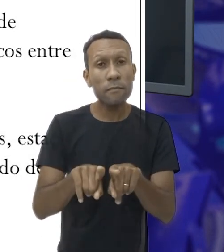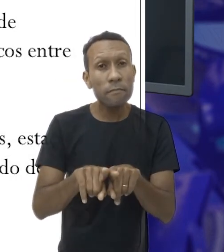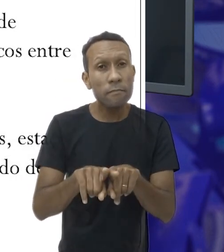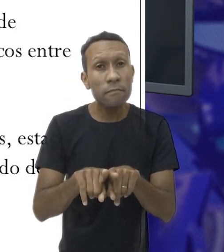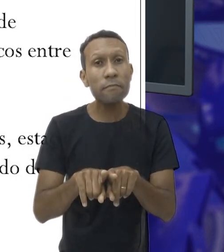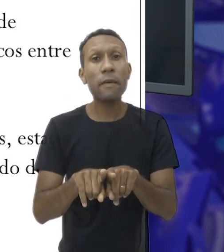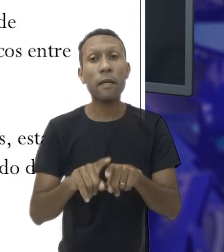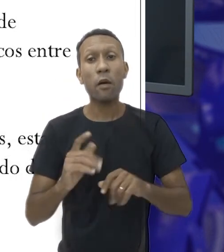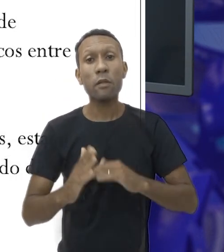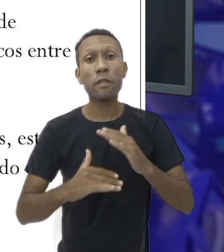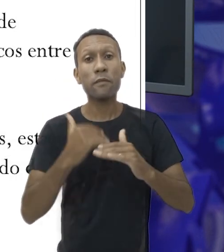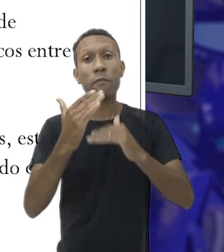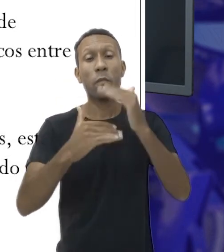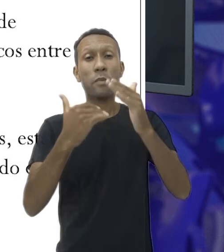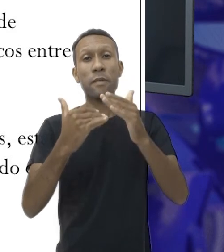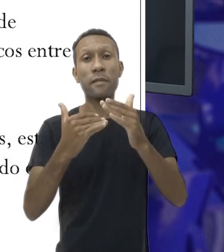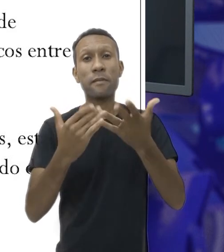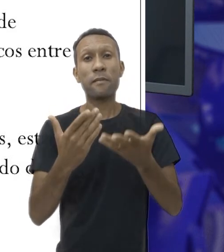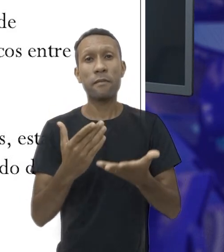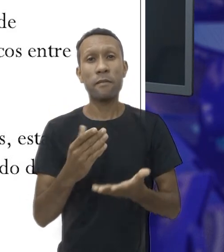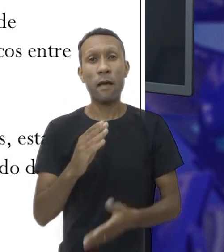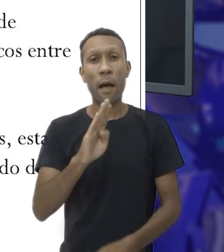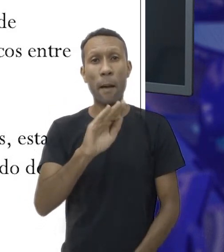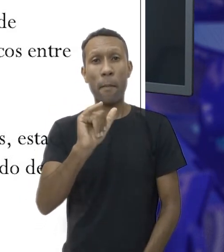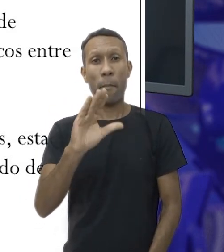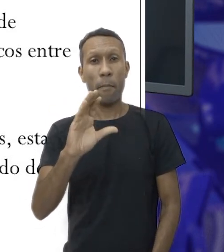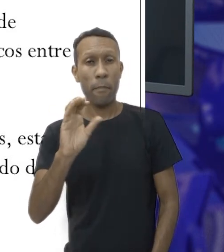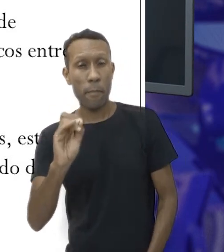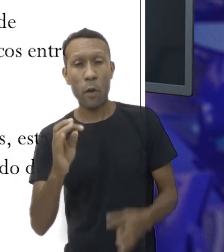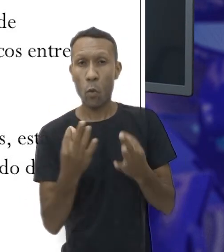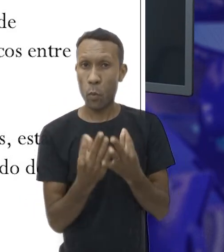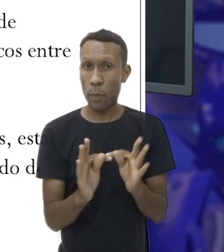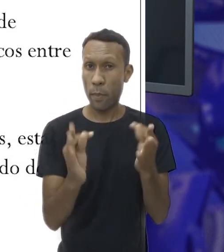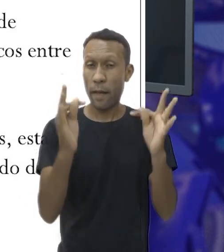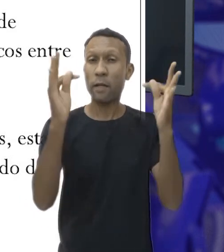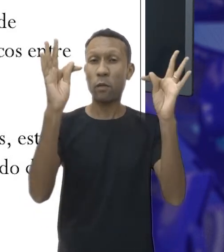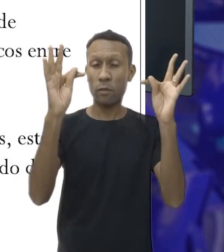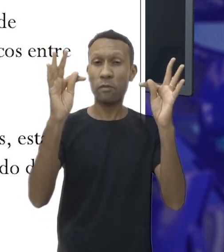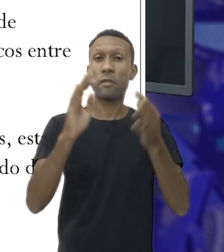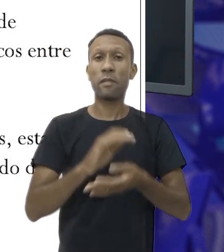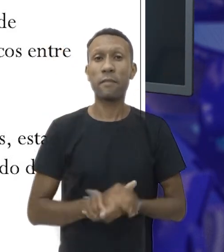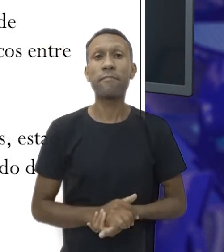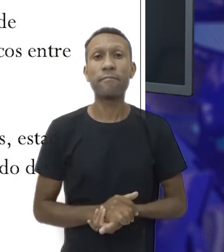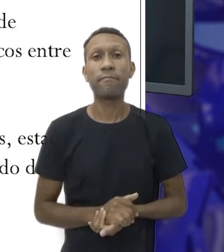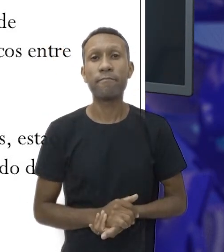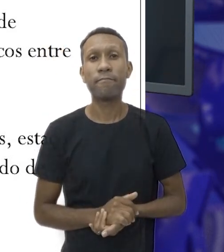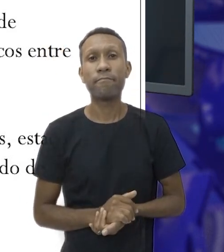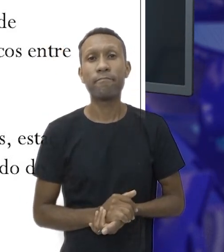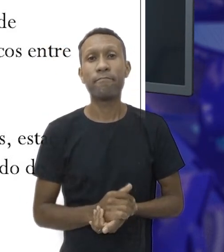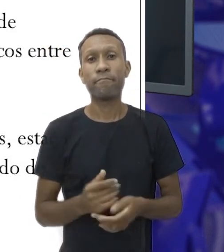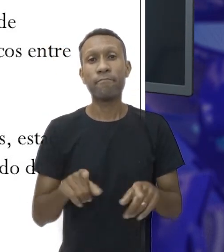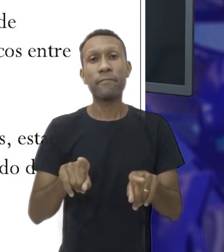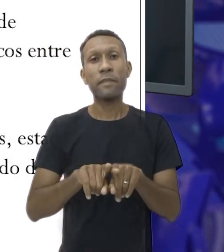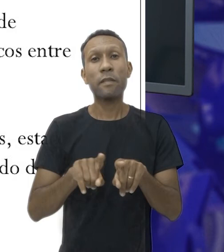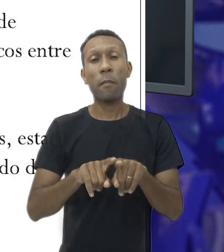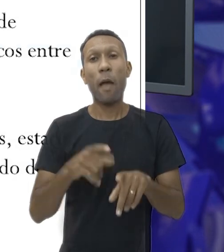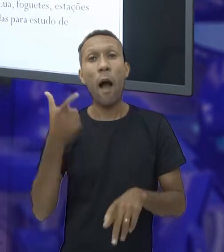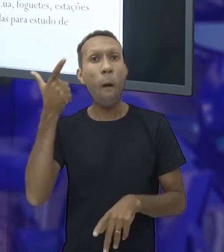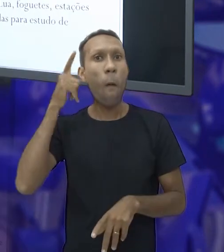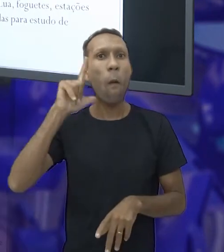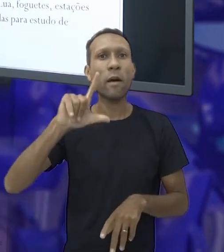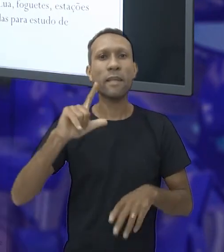temos desenvolvimento da biotecnologia e da engenharia genética, como eu disse anteriormente na aula, e a conquista do